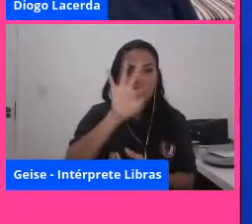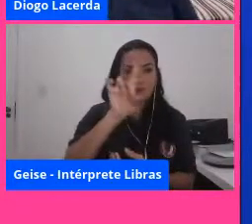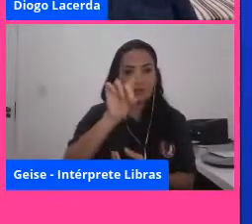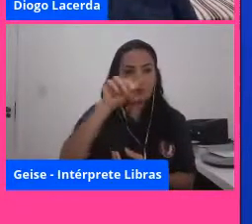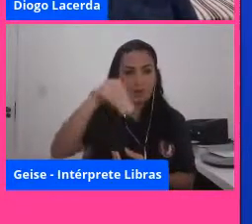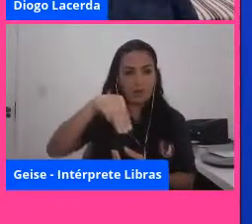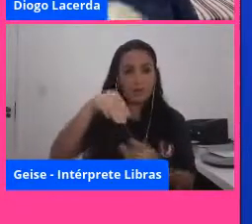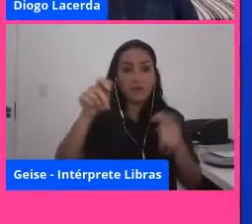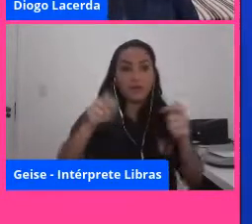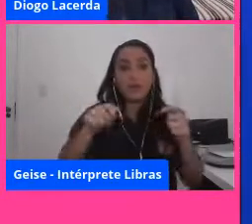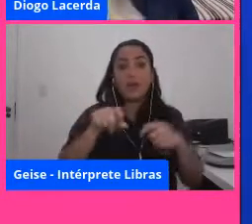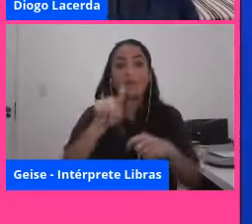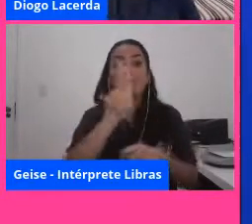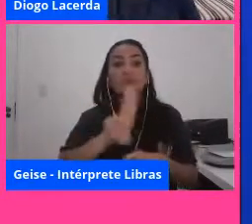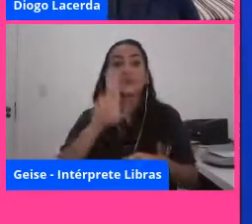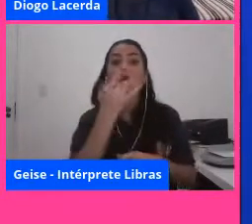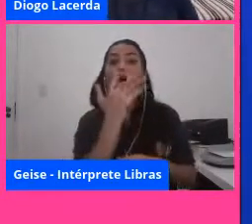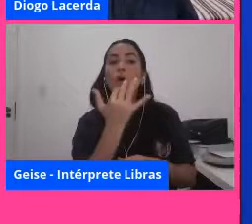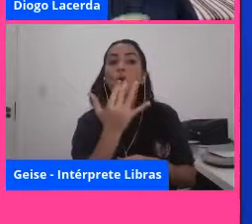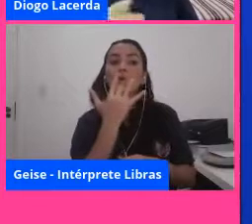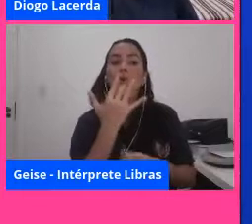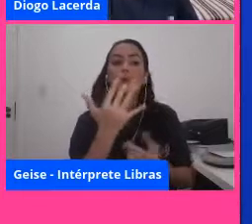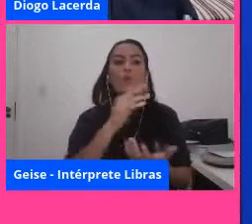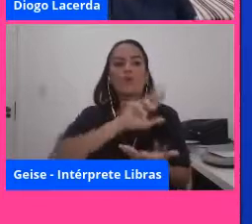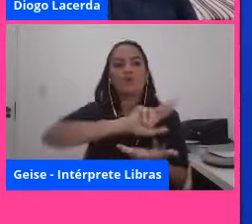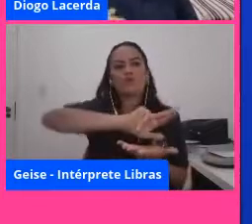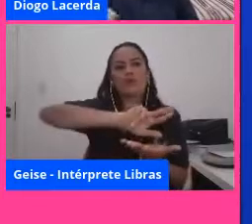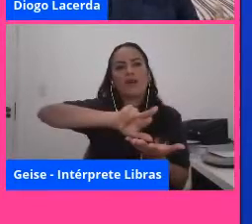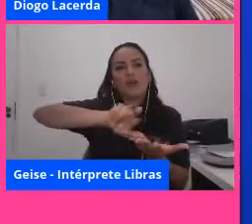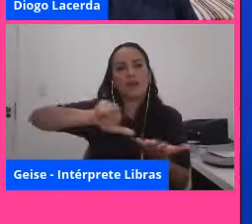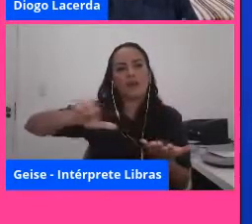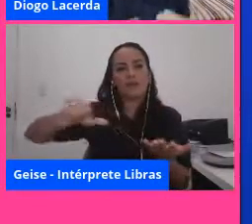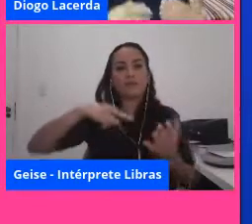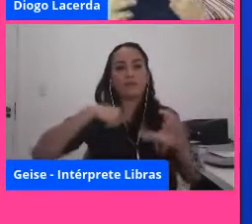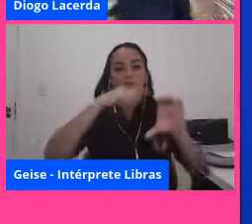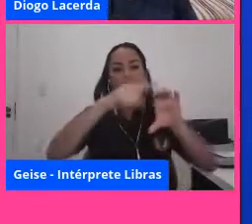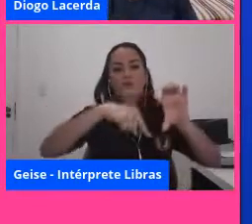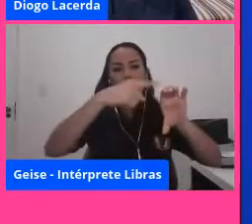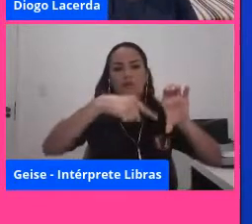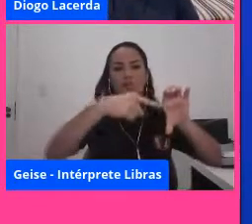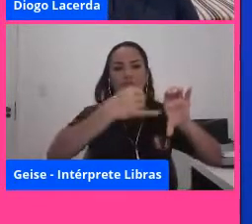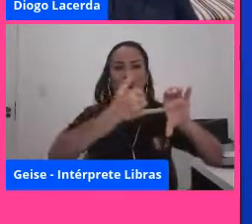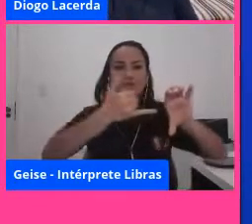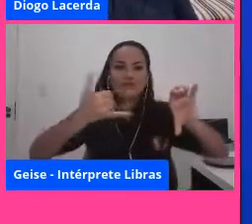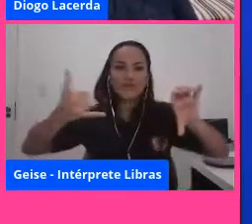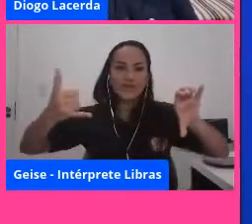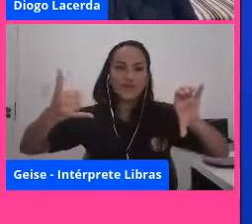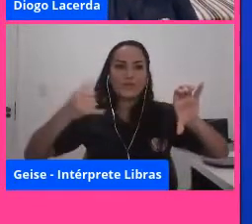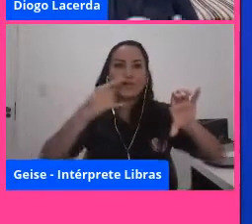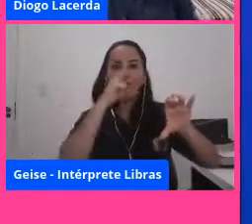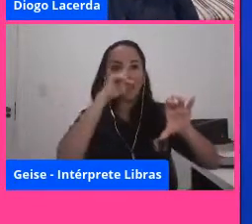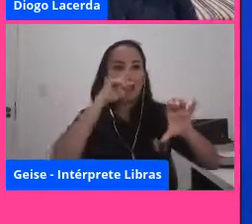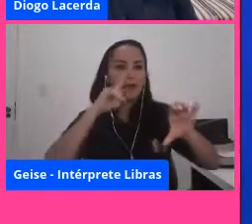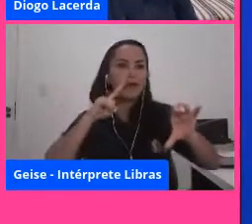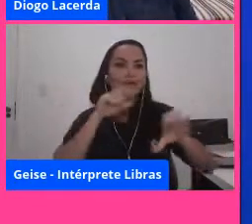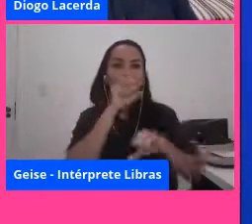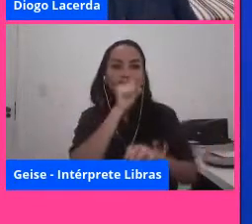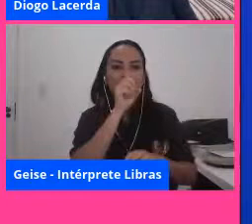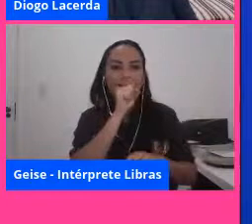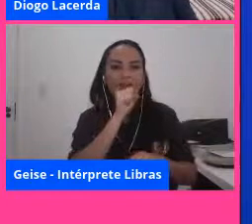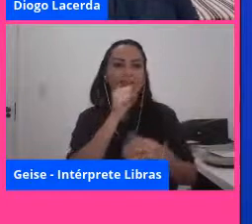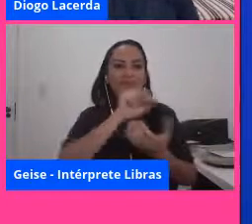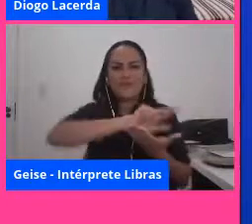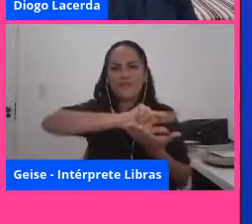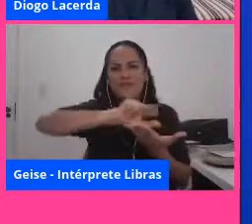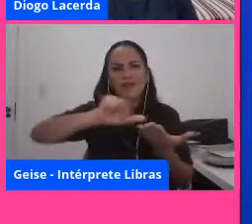cores. Então, a gente pode utilizar, como tem na foto, um filamento laranja, um filamento azul, um filamento amarelo, um filamento de diversas cores para